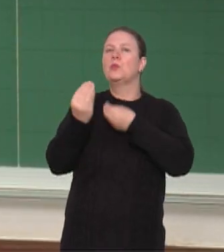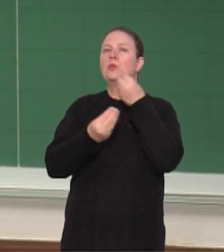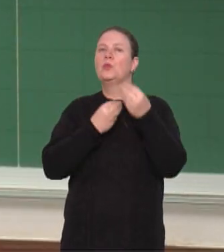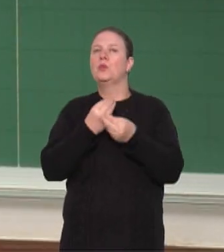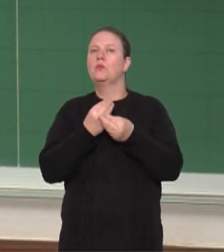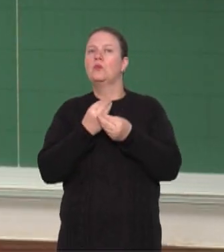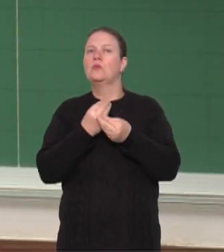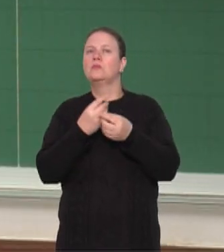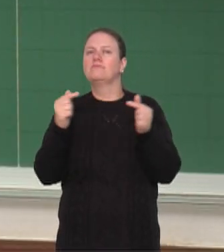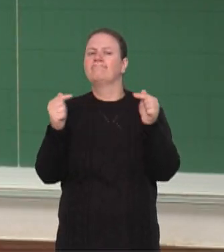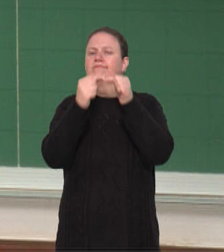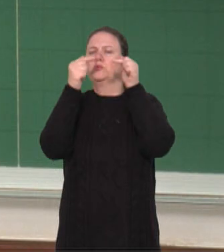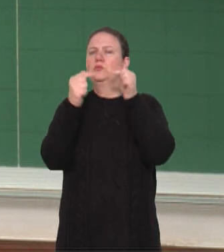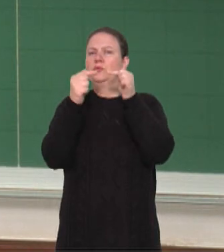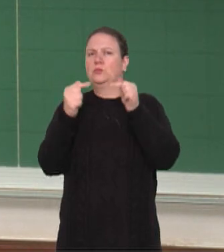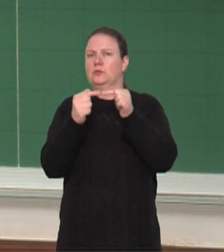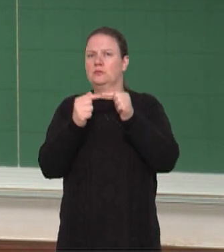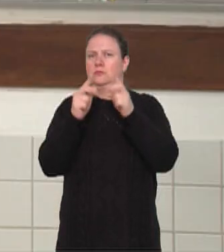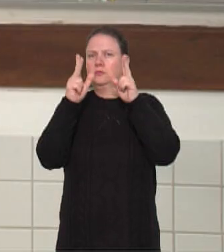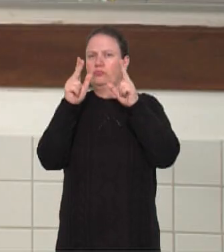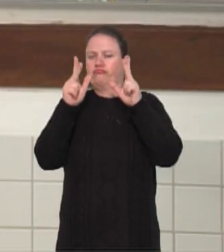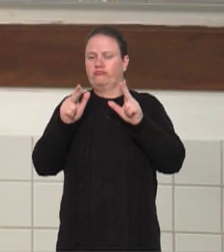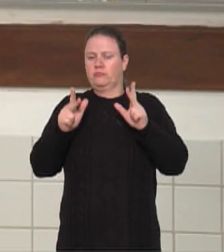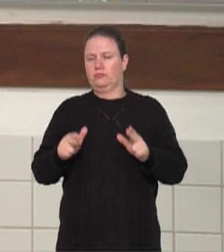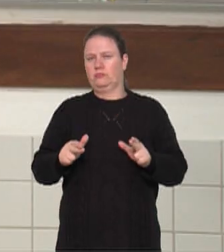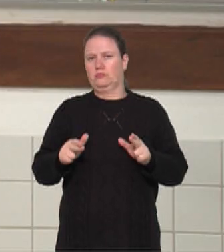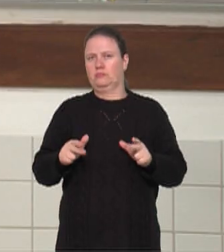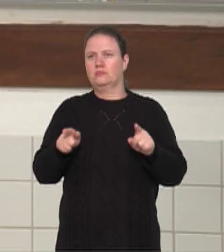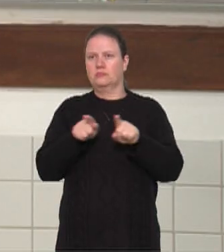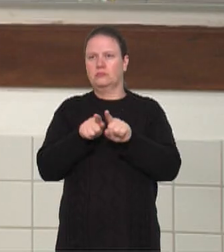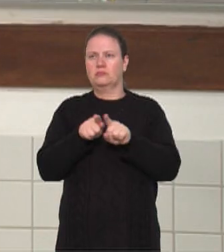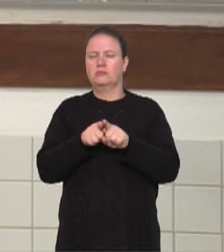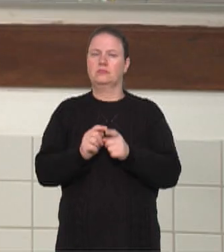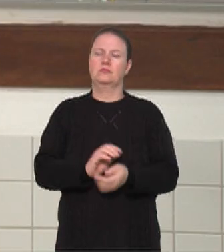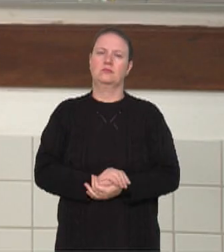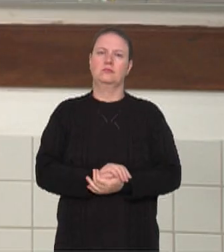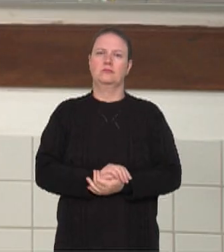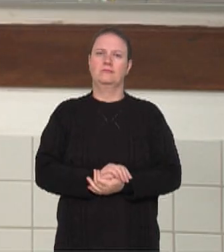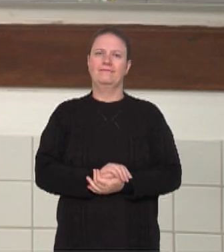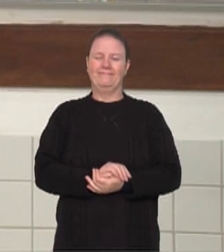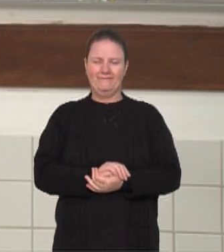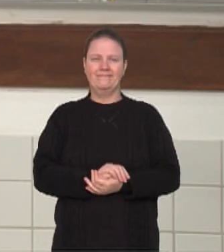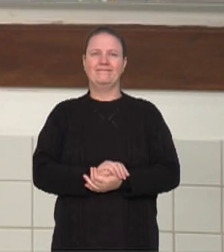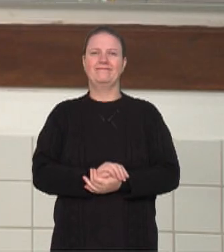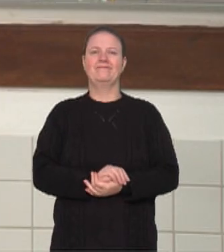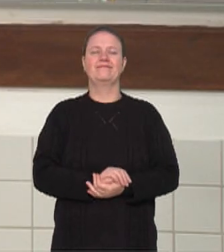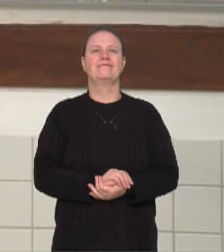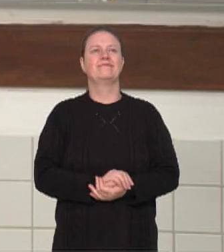os elementos fônicos serem idênticos ali ou muito parecidos compondo essa rima. Certo, pessoal?